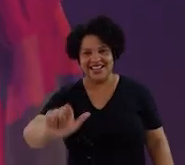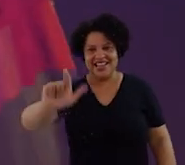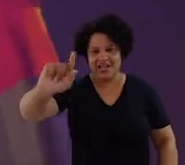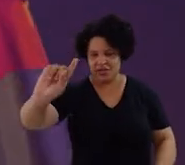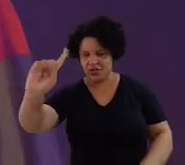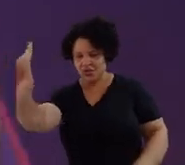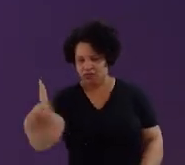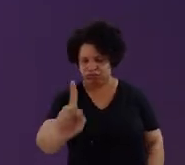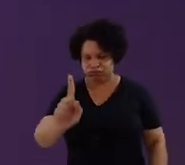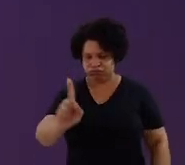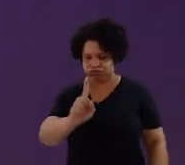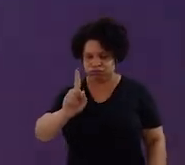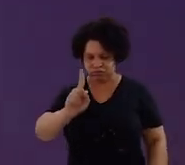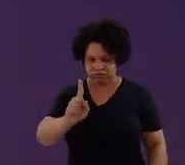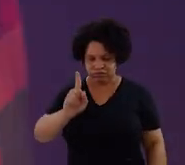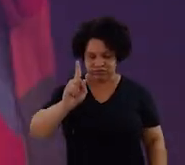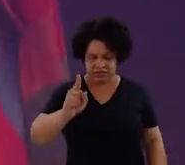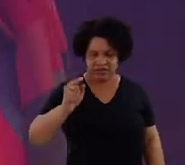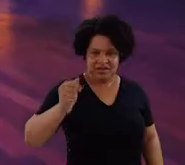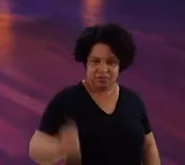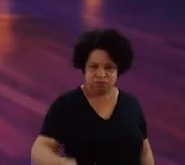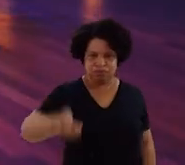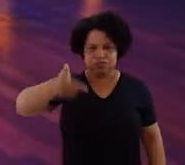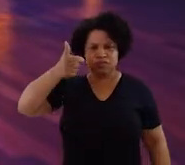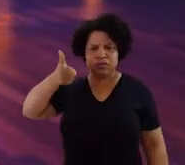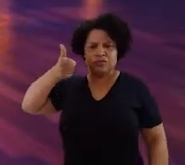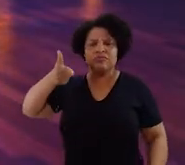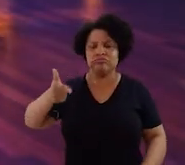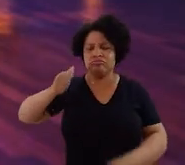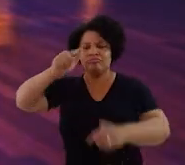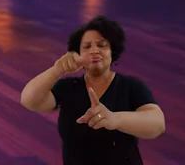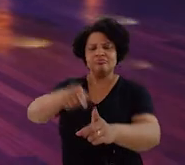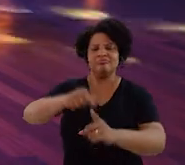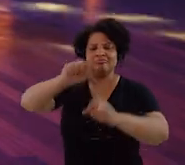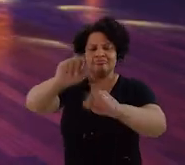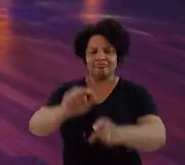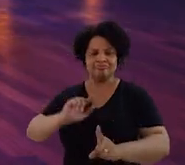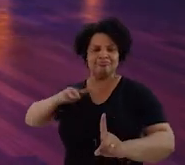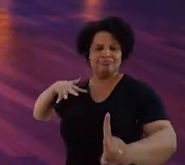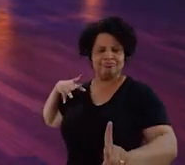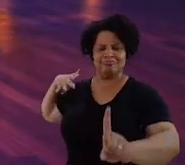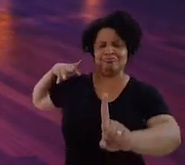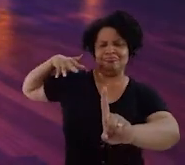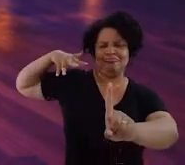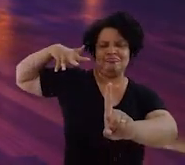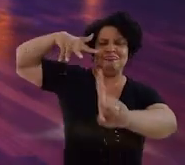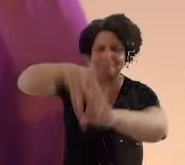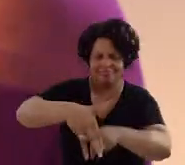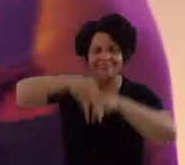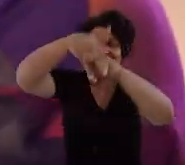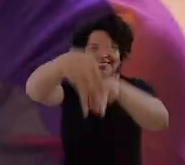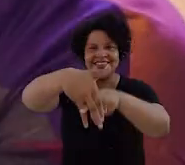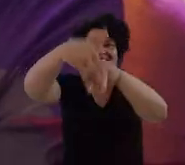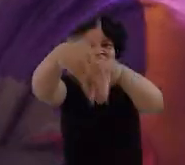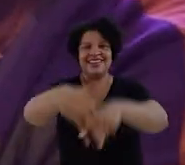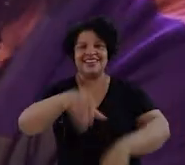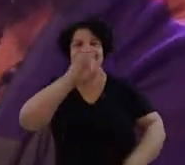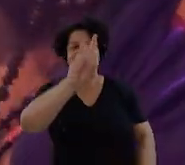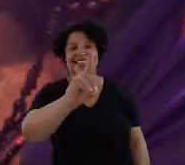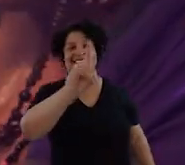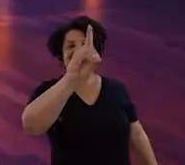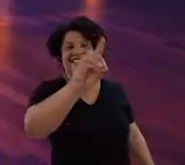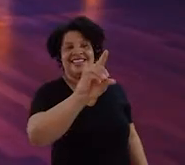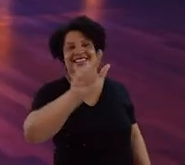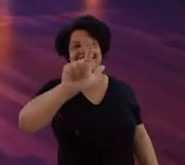cê, vai chupar. Se vier de contra cê, vai chupar. TD, ela é a tropa, é a tropa, é a tropa, é a tropa, é a tropa. TD, ela é